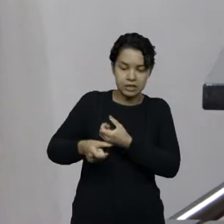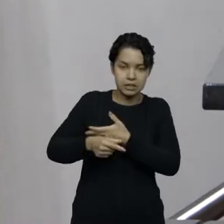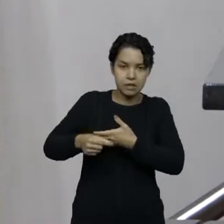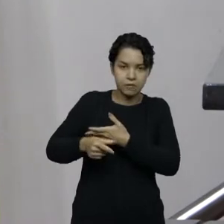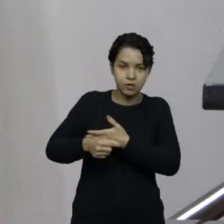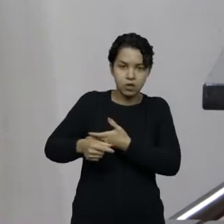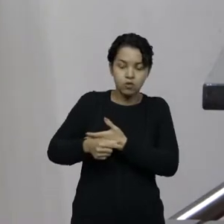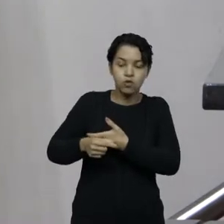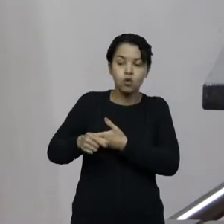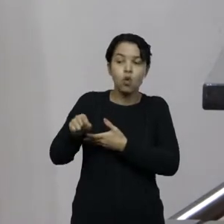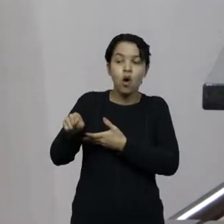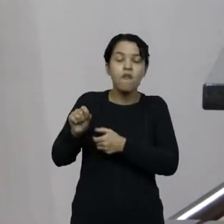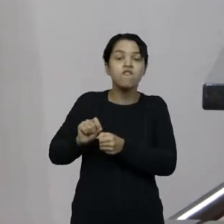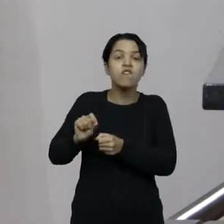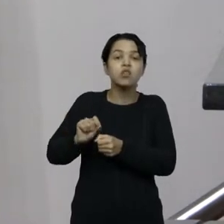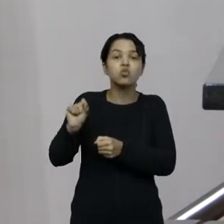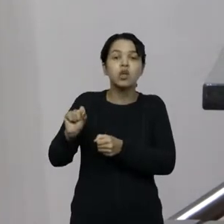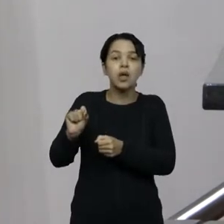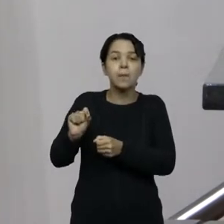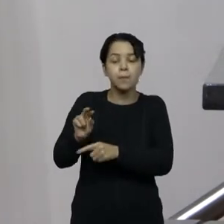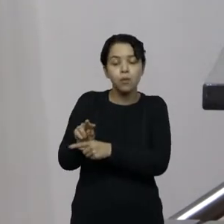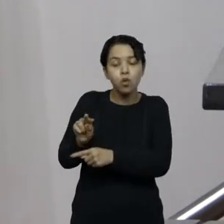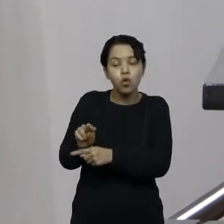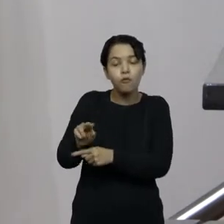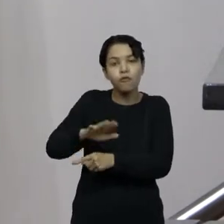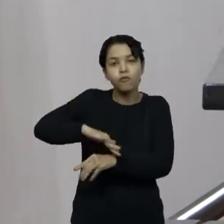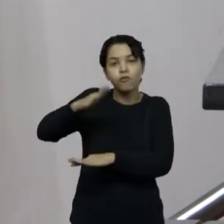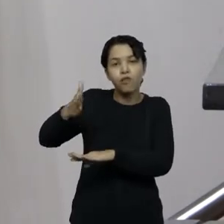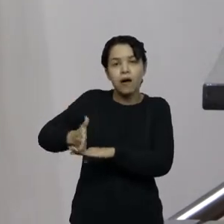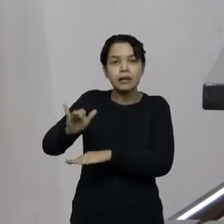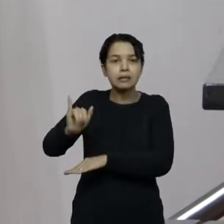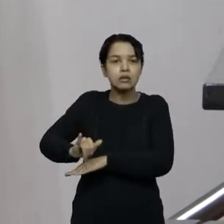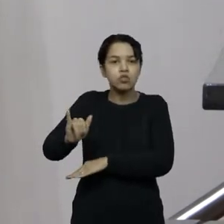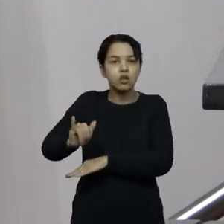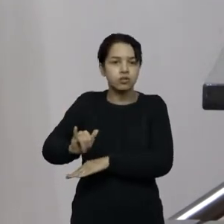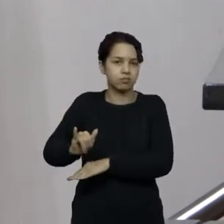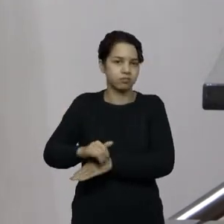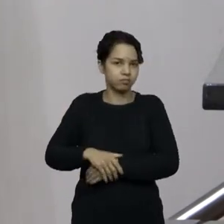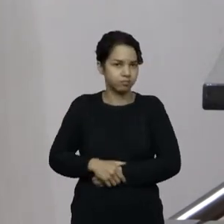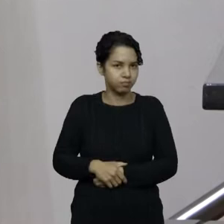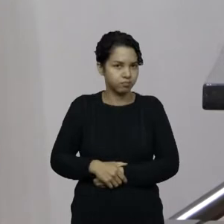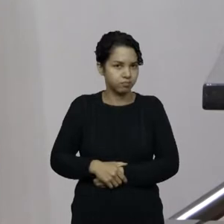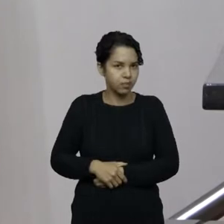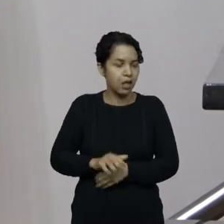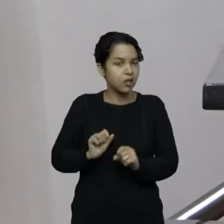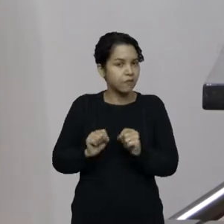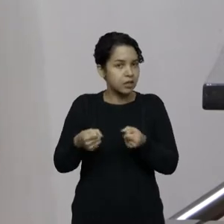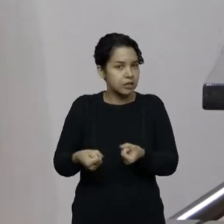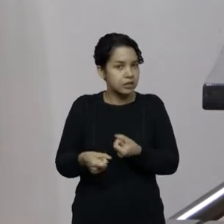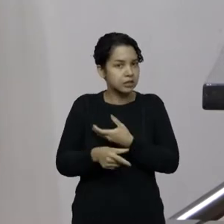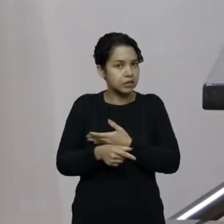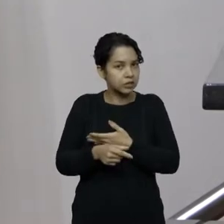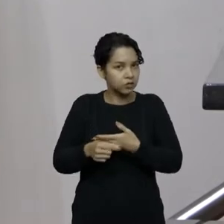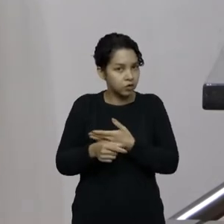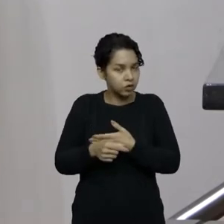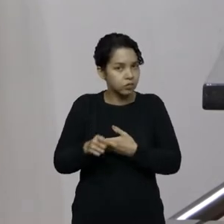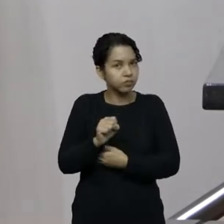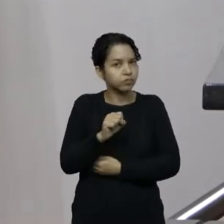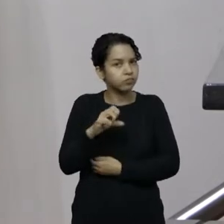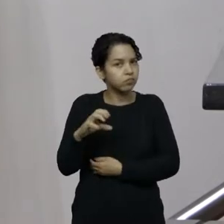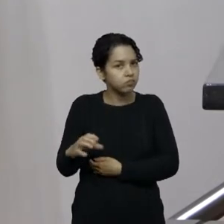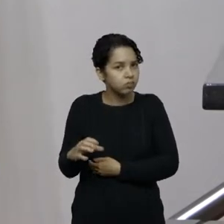Itajaí das cheias o que fez a Defesa Civil de Santa Catarina o governo do estado